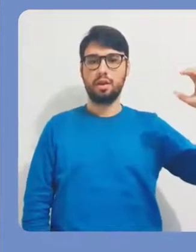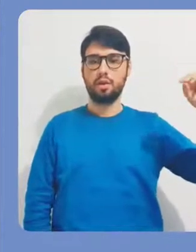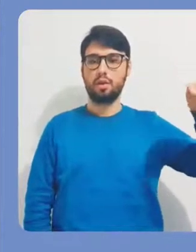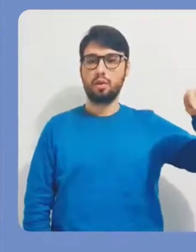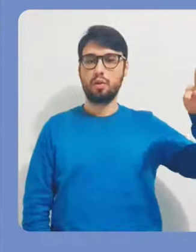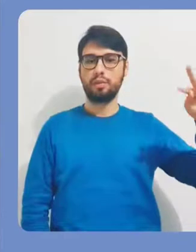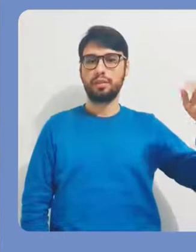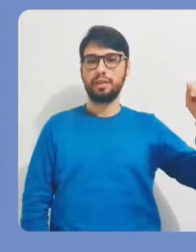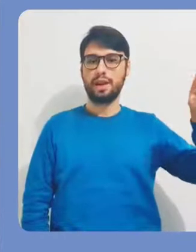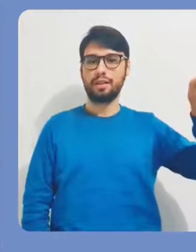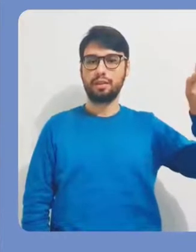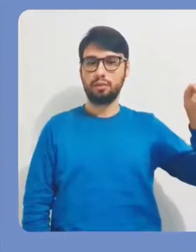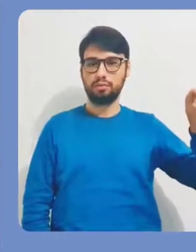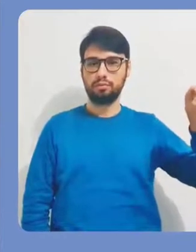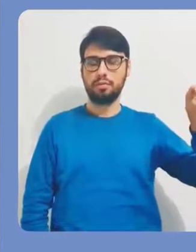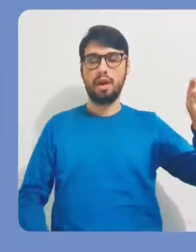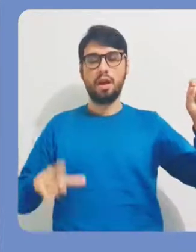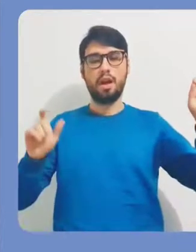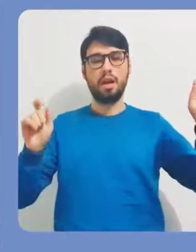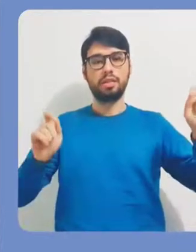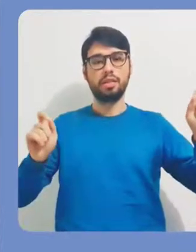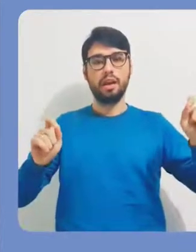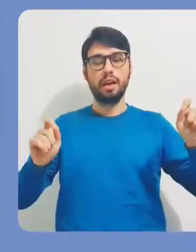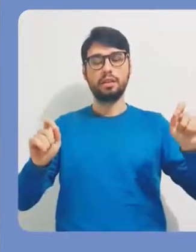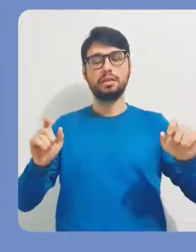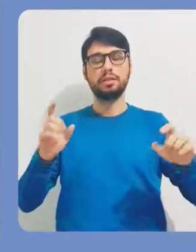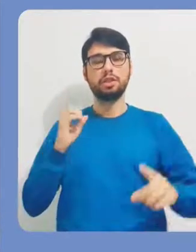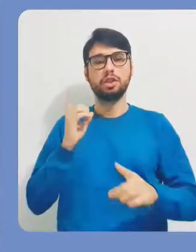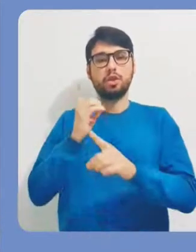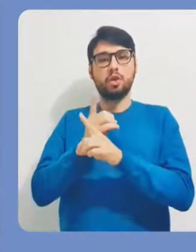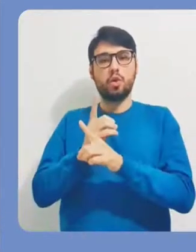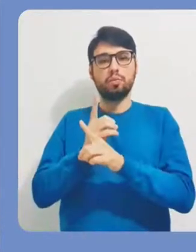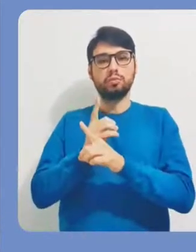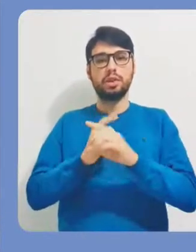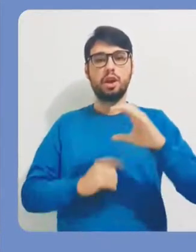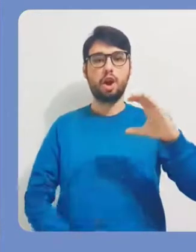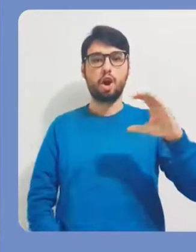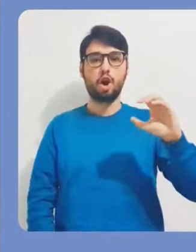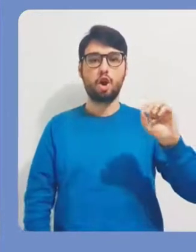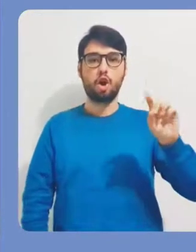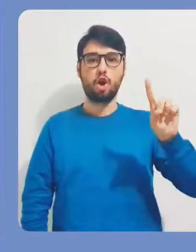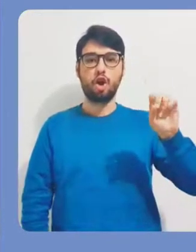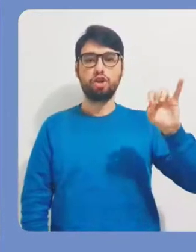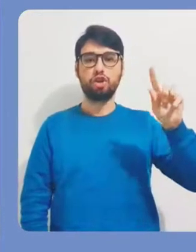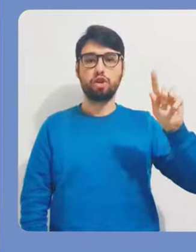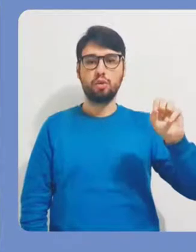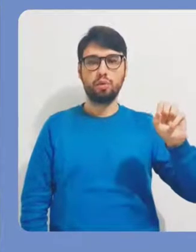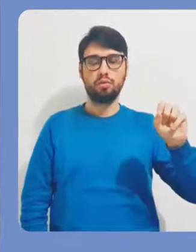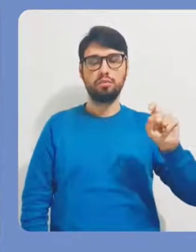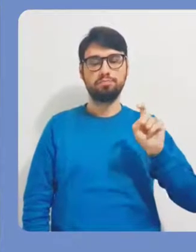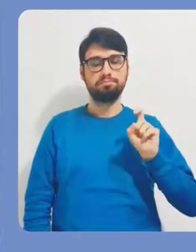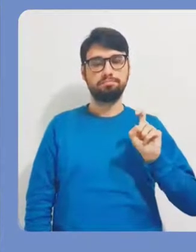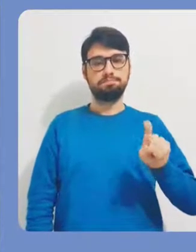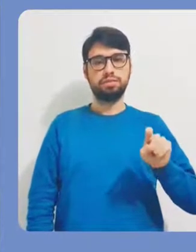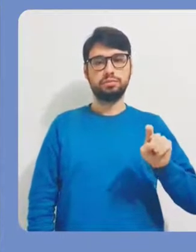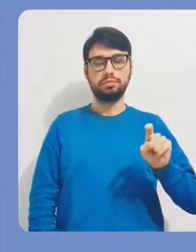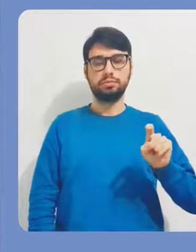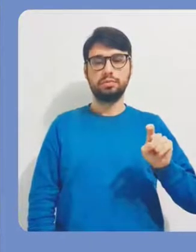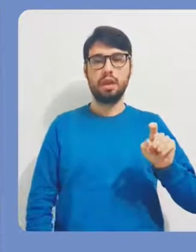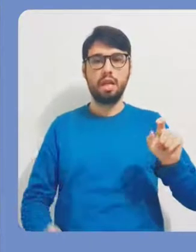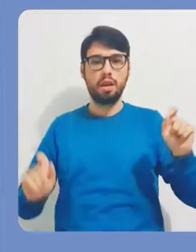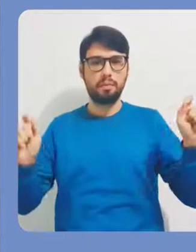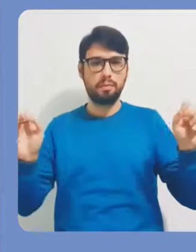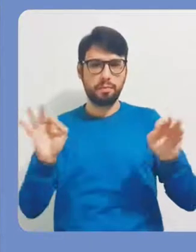eu vou verificar então que eu tenho aqui um código, um shortcode. Então, eu clico sobre esse formulário, que vai ter